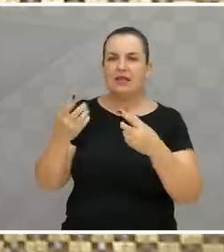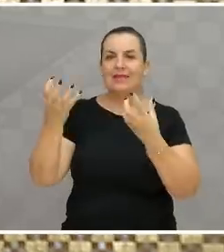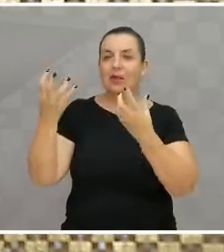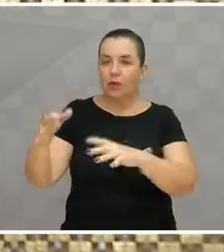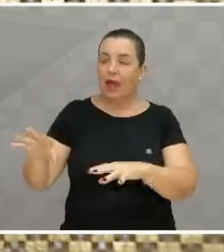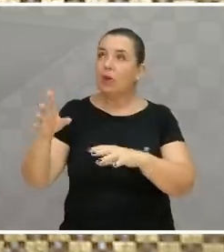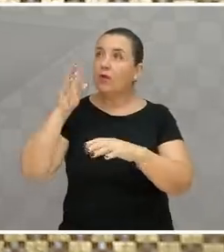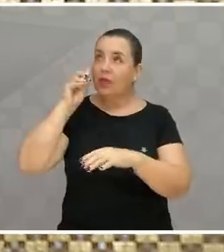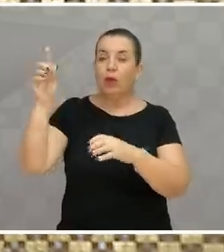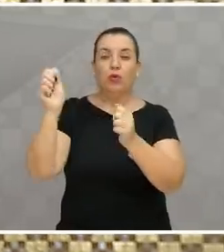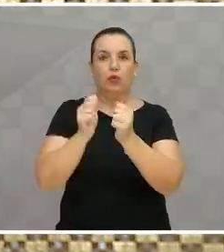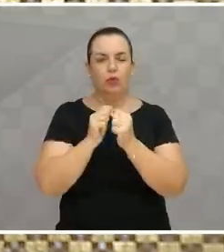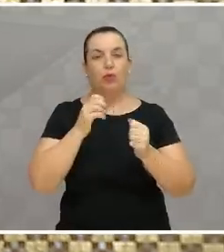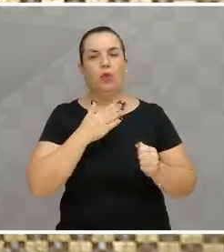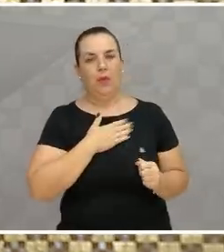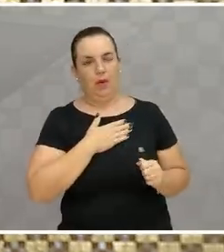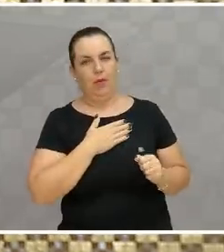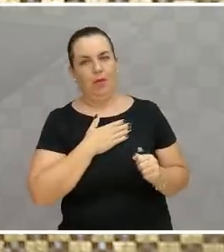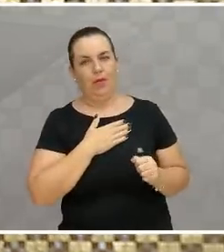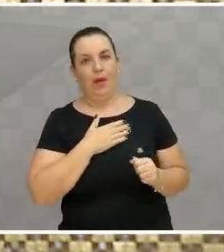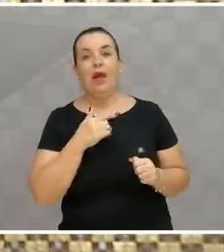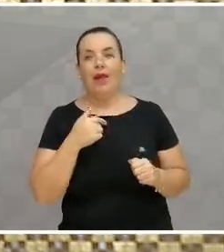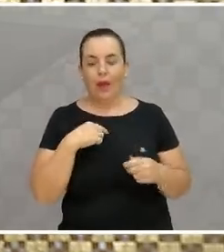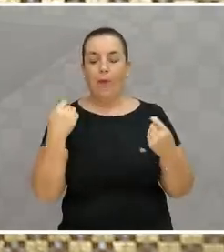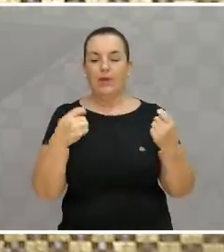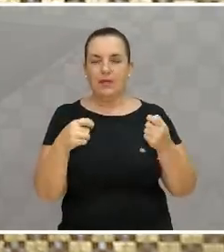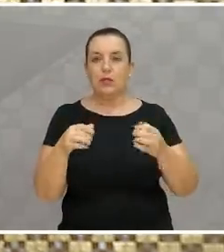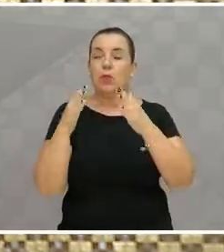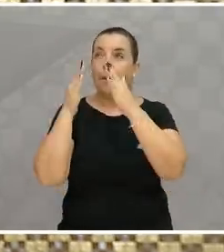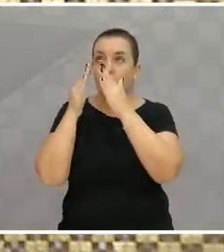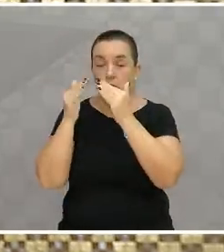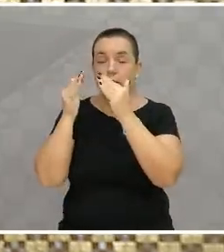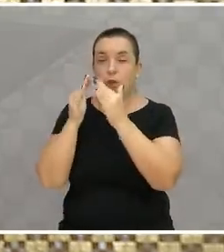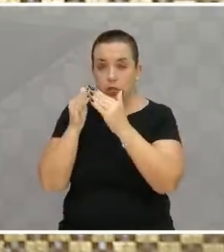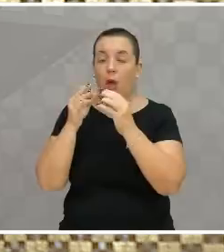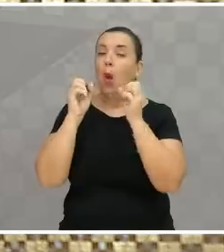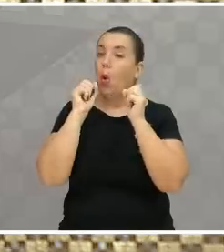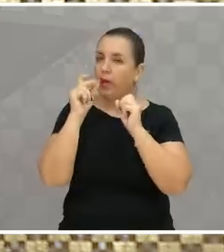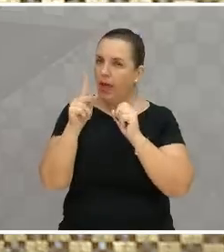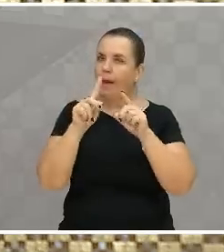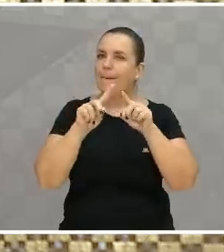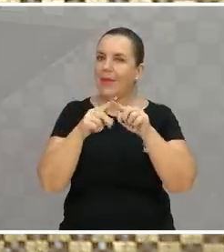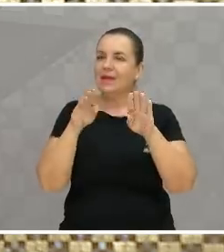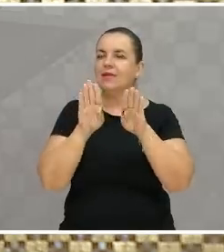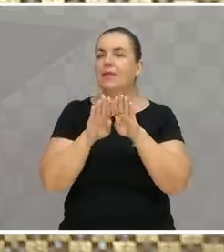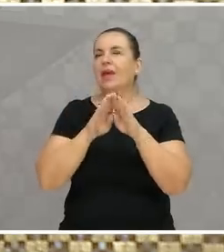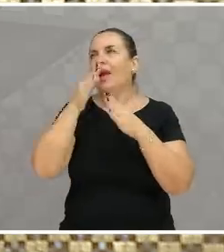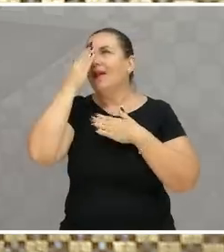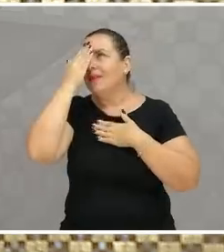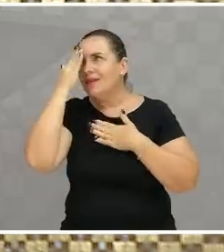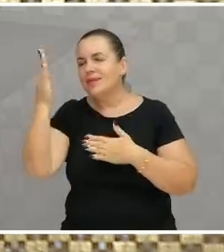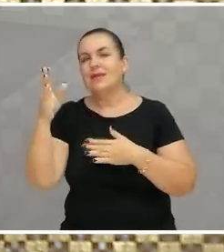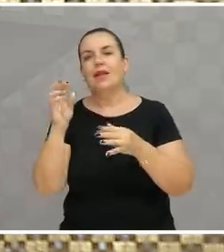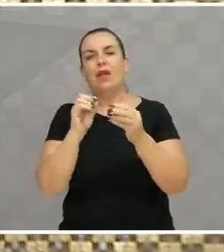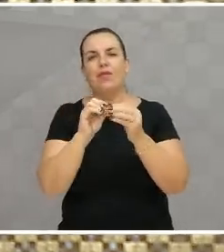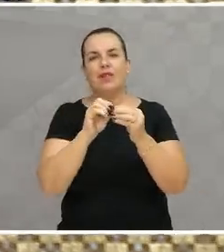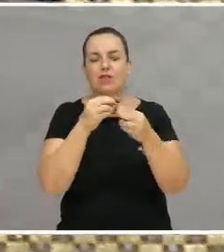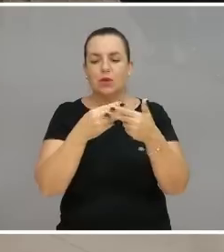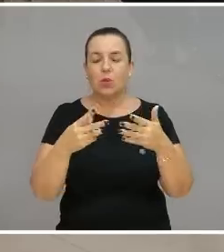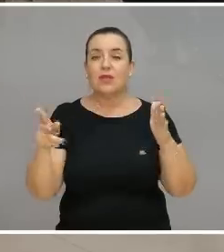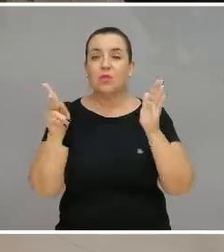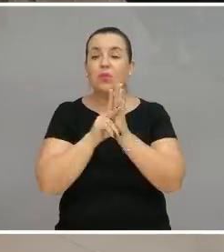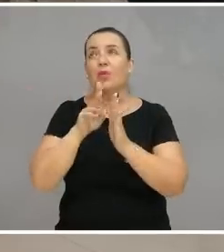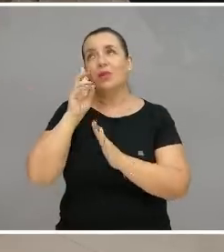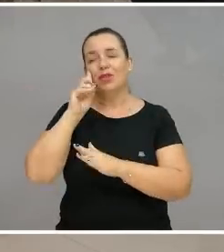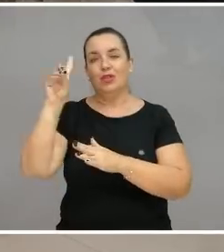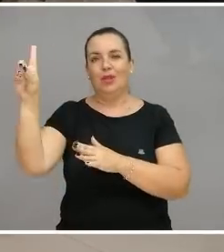Eu quero só os benefícios de Deus, mas não me comprometo com Ele. Não muda a minha vida. Então o reino